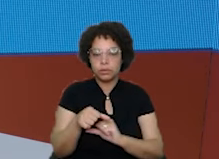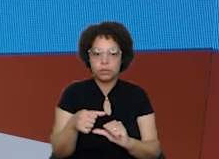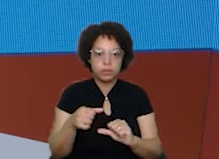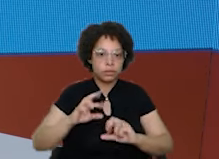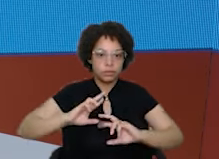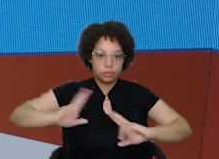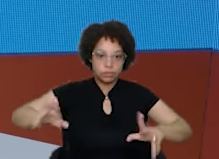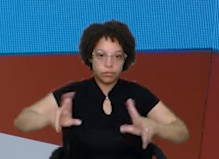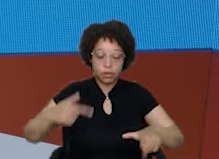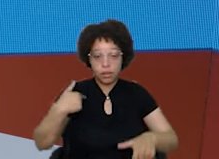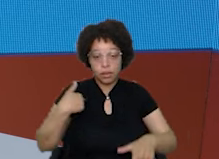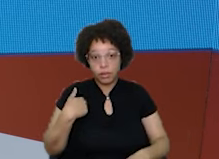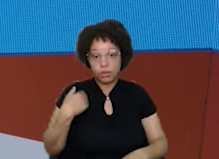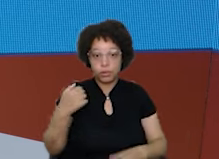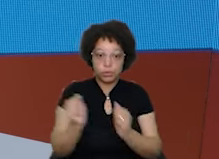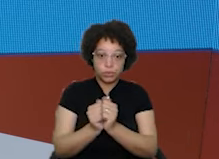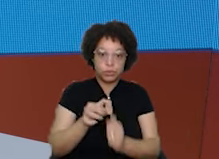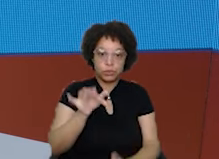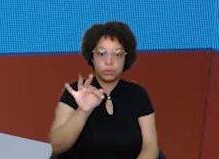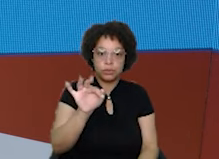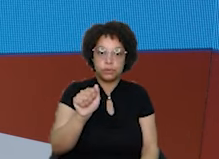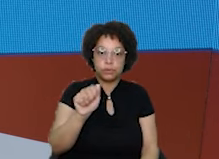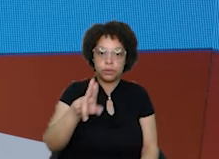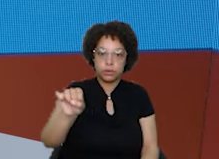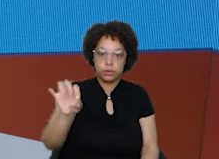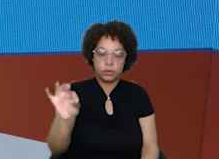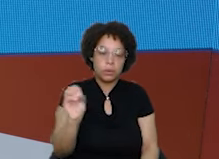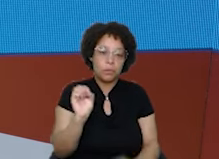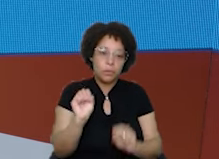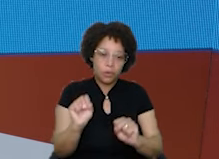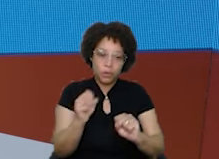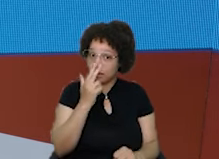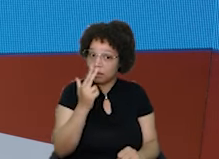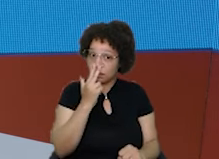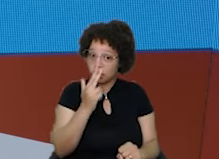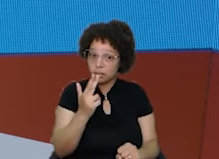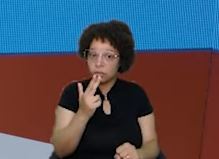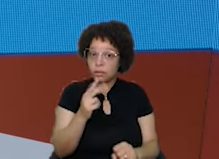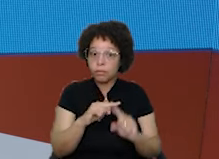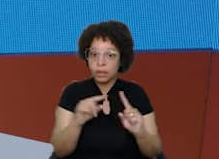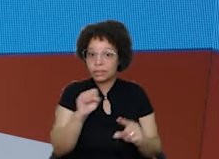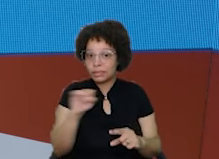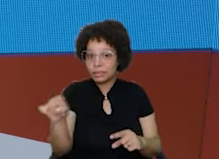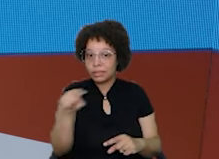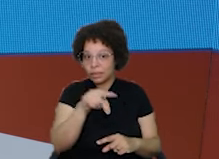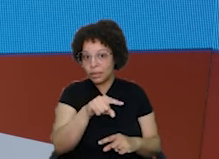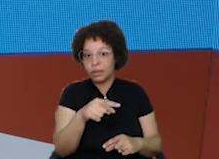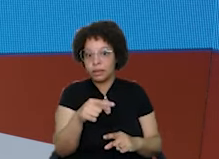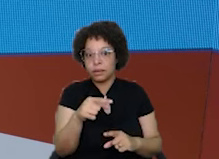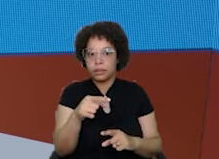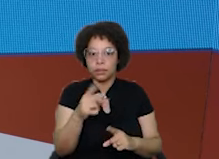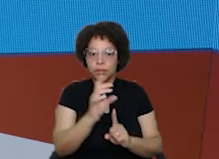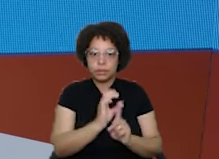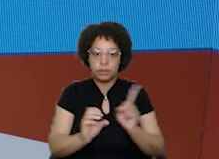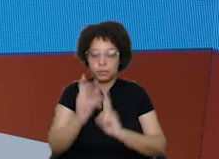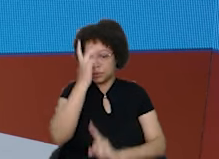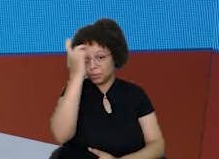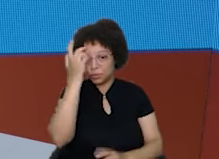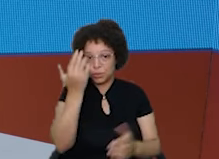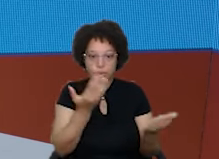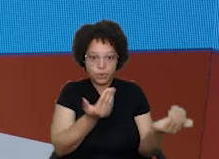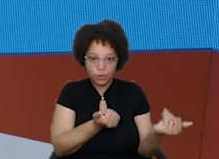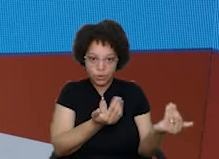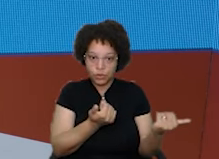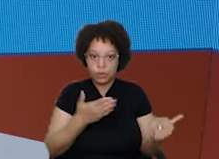o Fausto a gente pode até ter um negócio mais ou menos parecido só que se ele atua com um público por exemplo adolescente e o meu